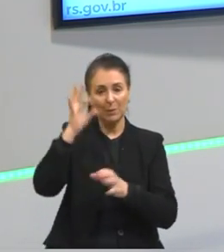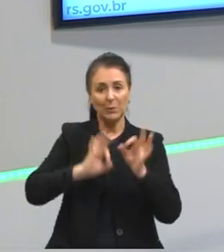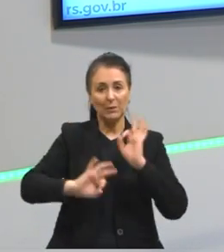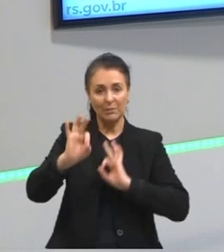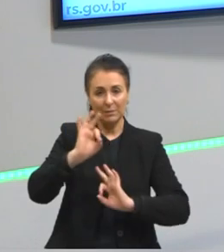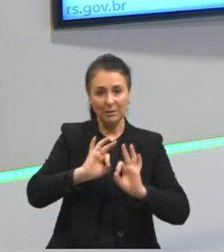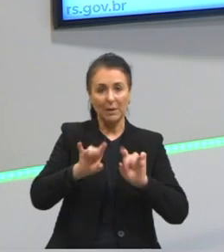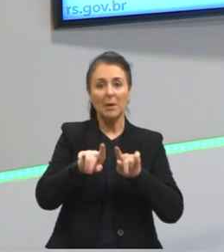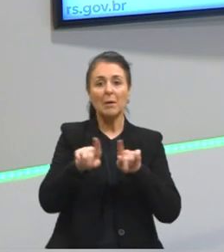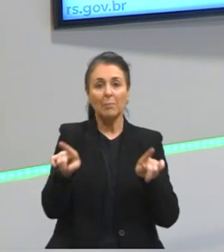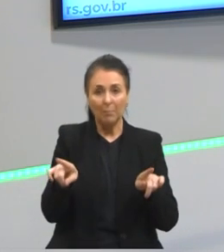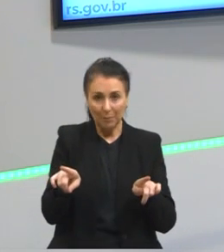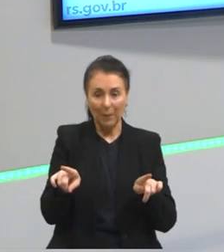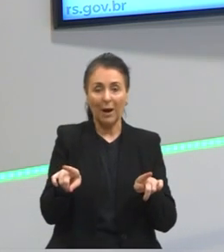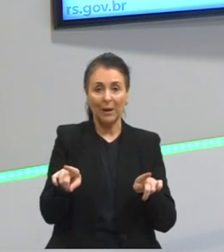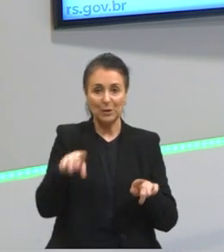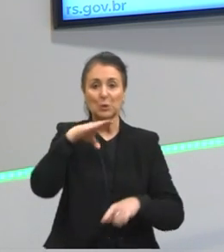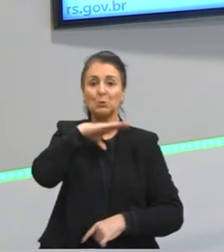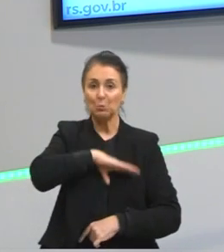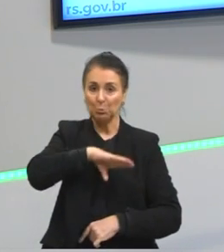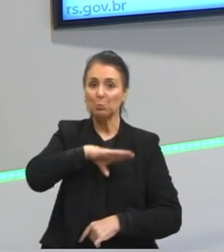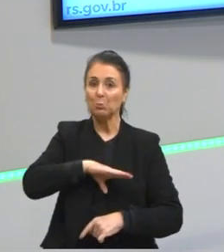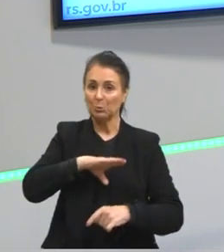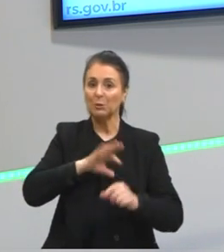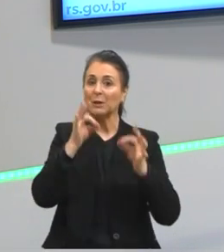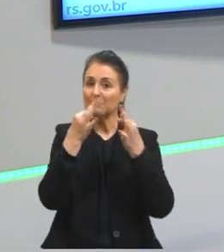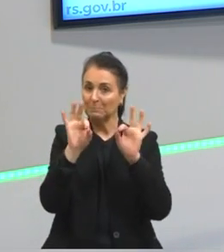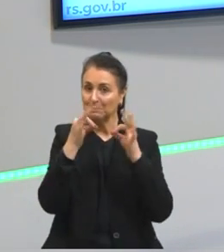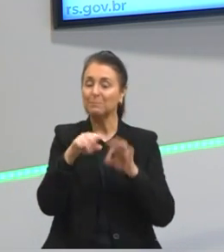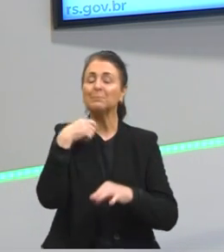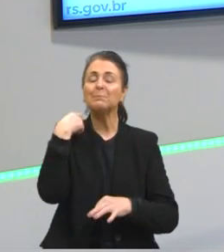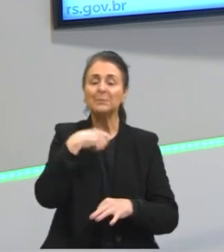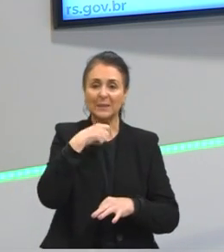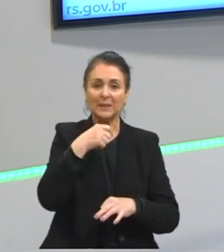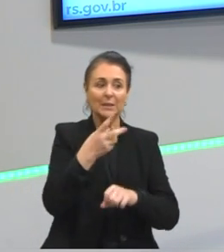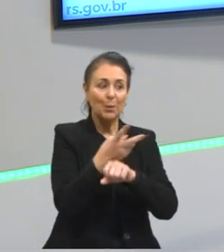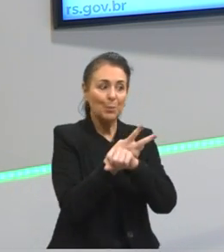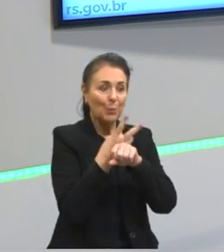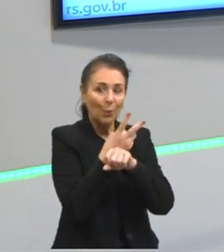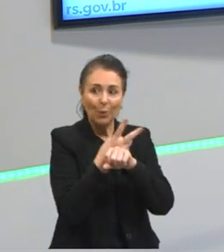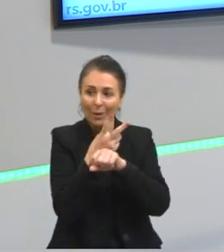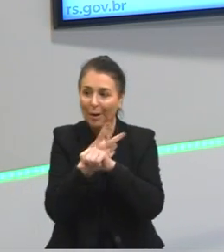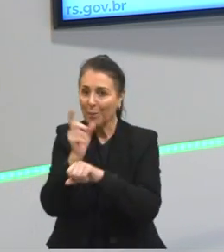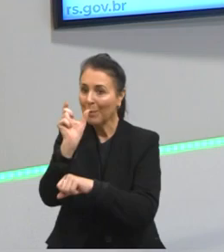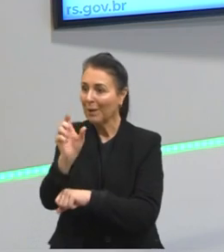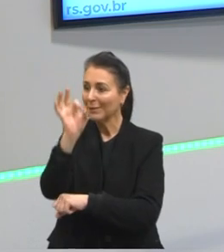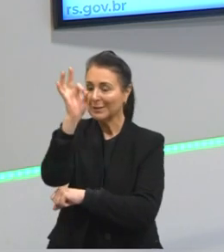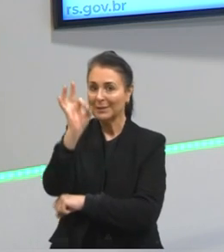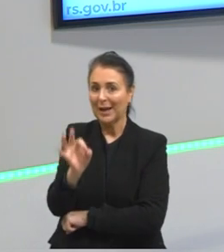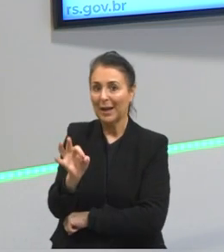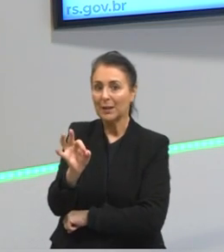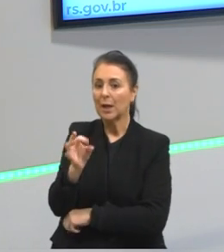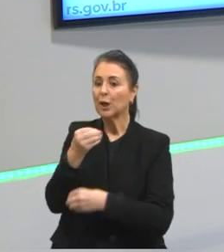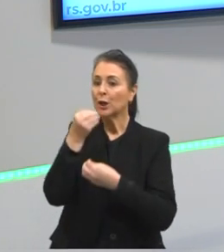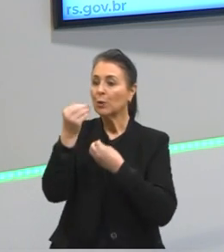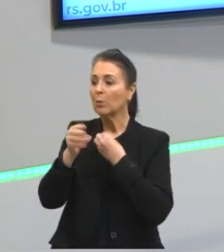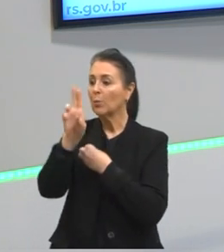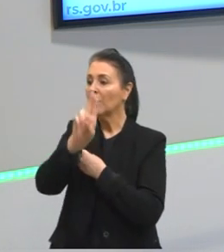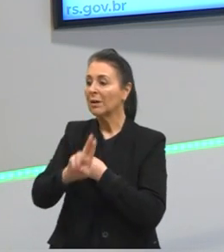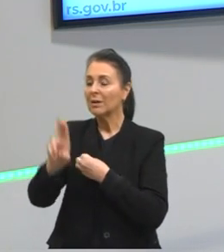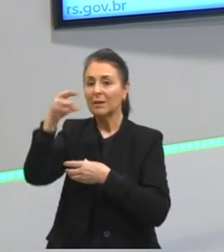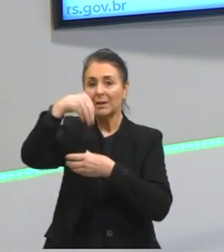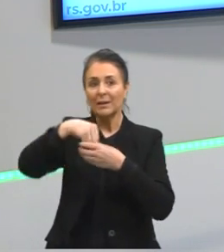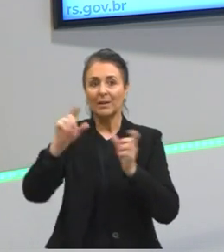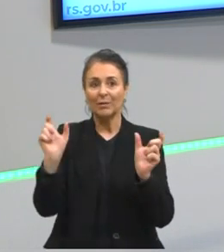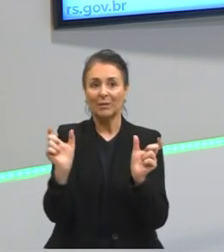Mas aqui, a gente precisa saber em qual gaveta eu procuro a minha palavra. E depois, como é que eu, com